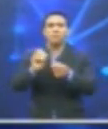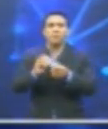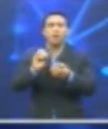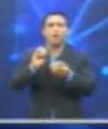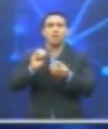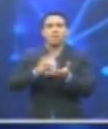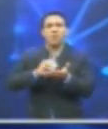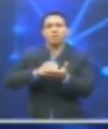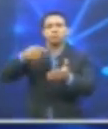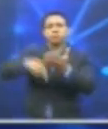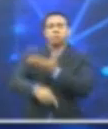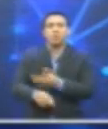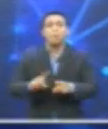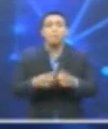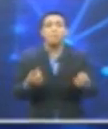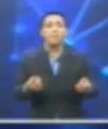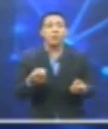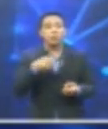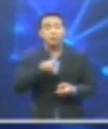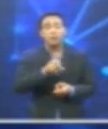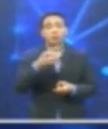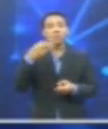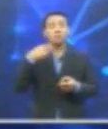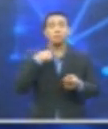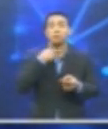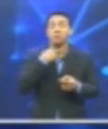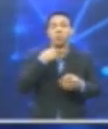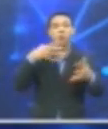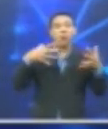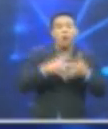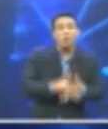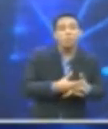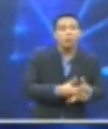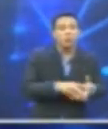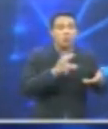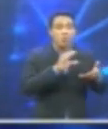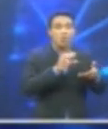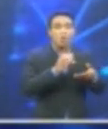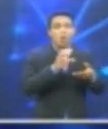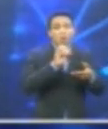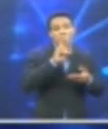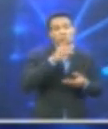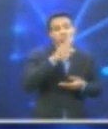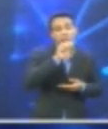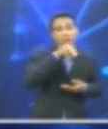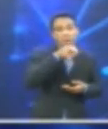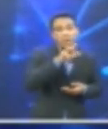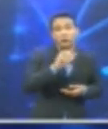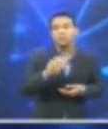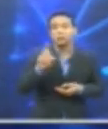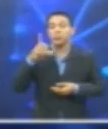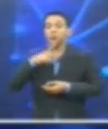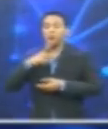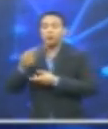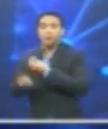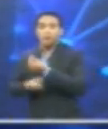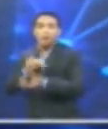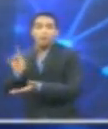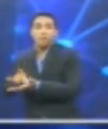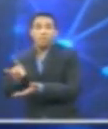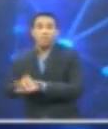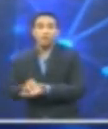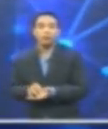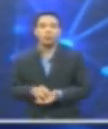recurso, não confundir, deputado, orçamento com financeiro. Orçamento é uma previsão orçamentária, o senhor sabe disso. Infelizmente,